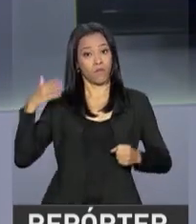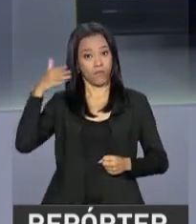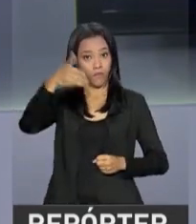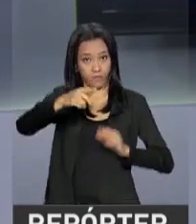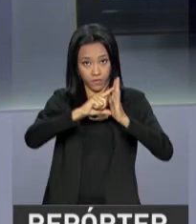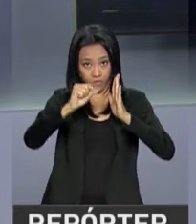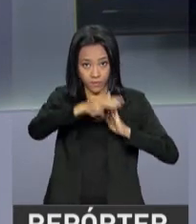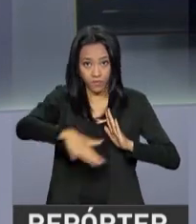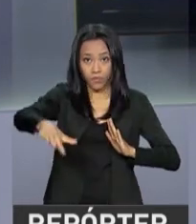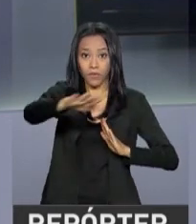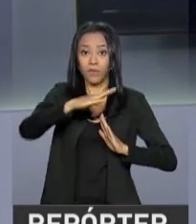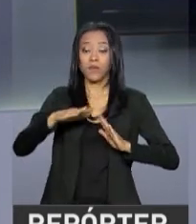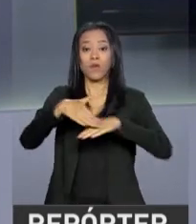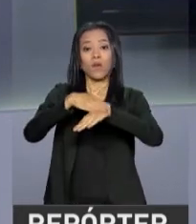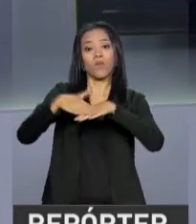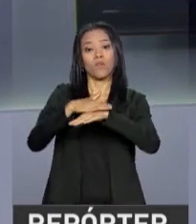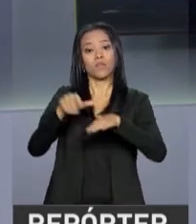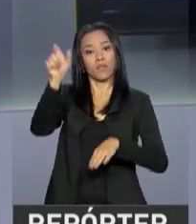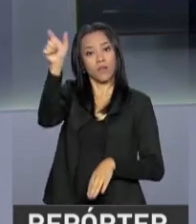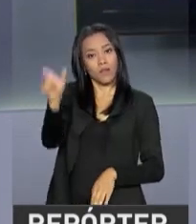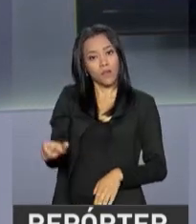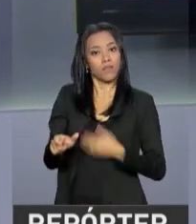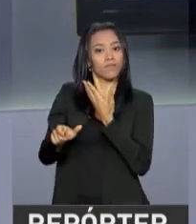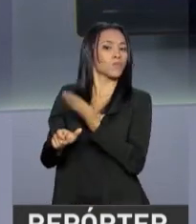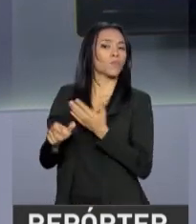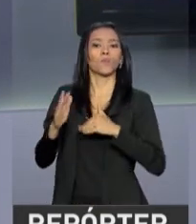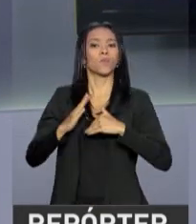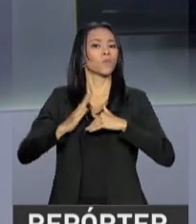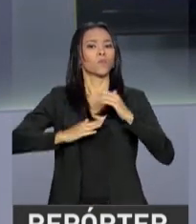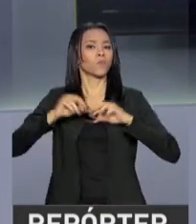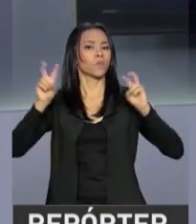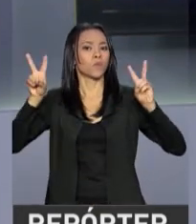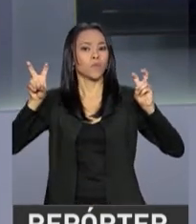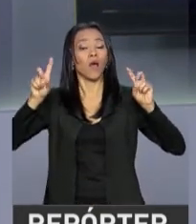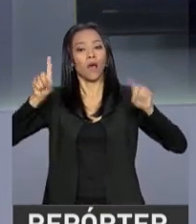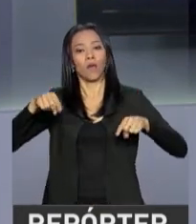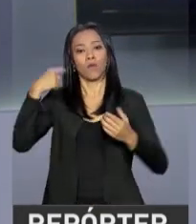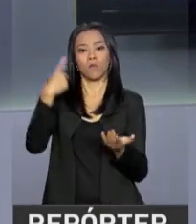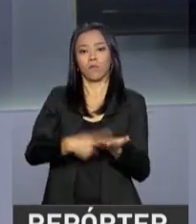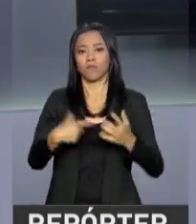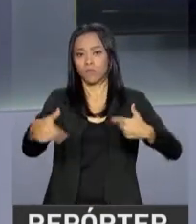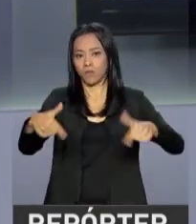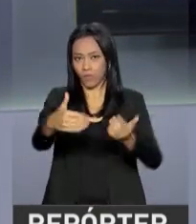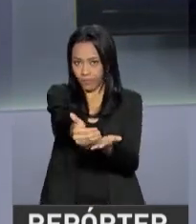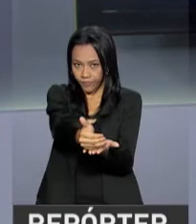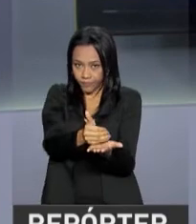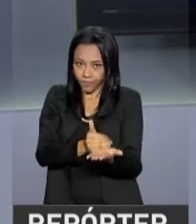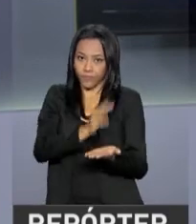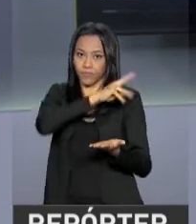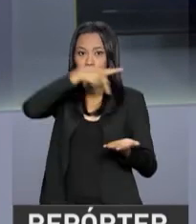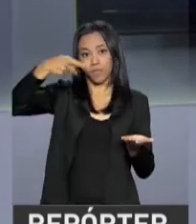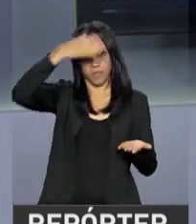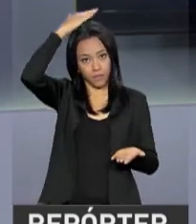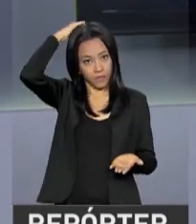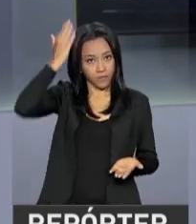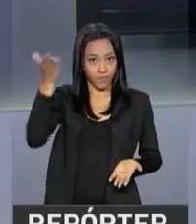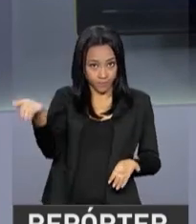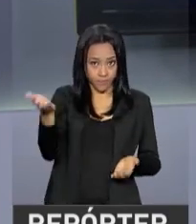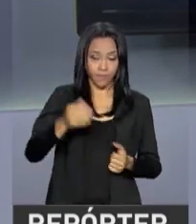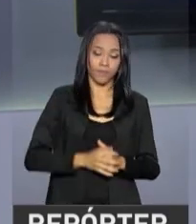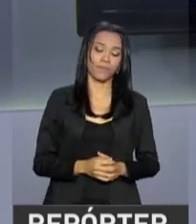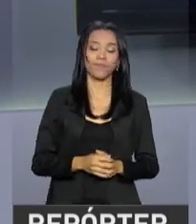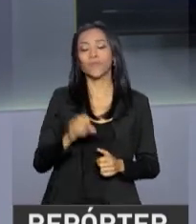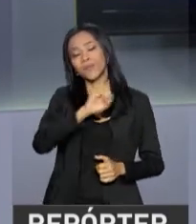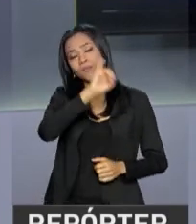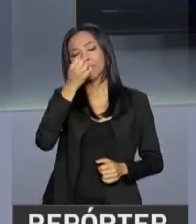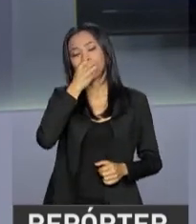para conversar com o repórter ney pereira sobre a agenda do presidente michel temer ney é com você em